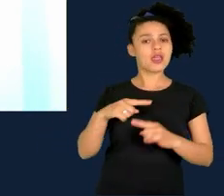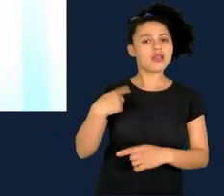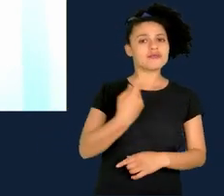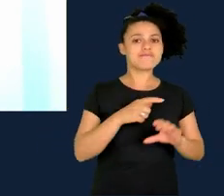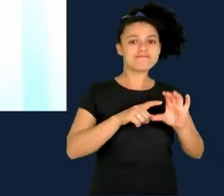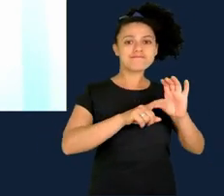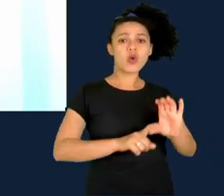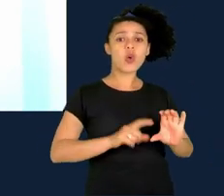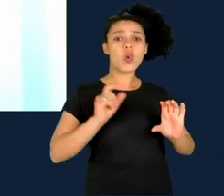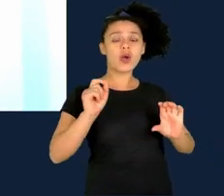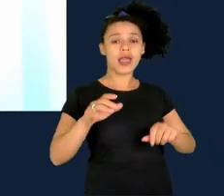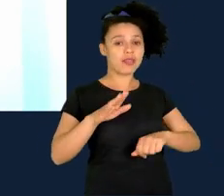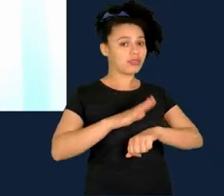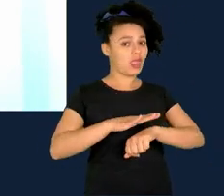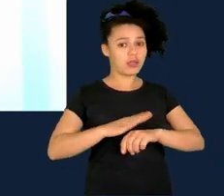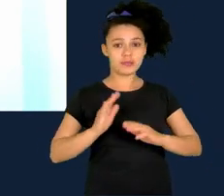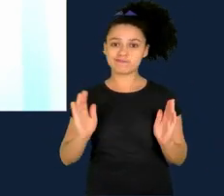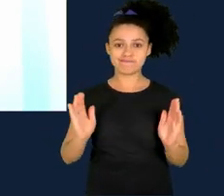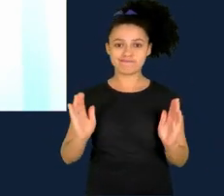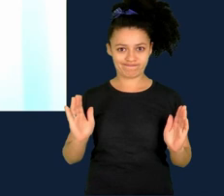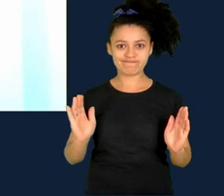do tempo, né?